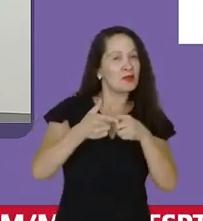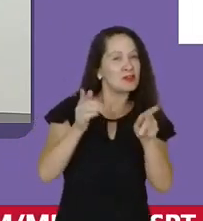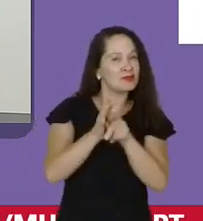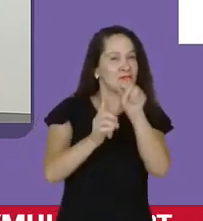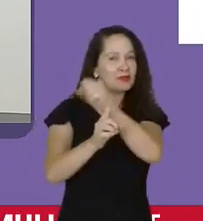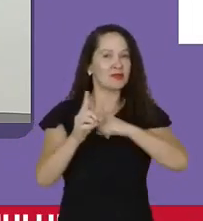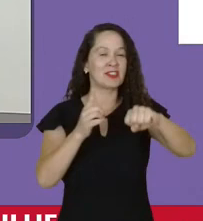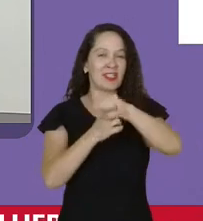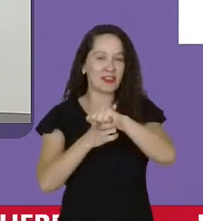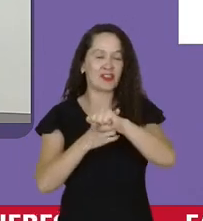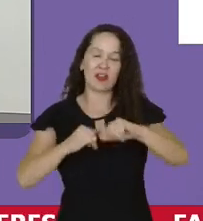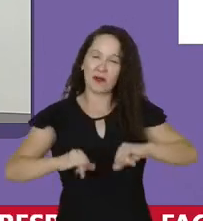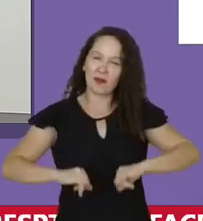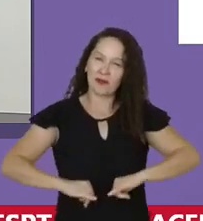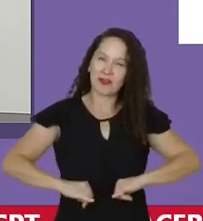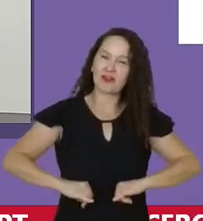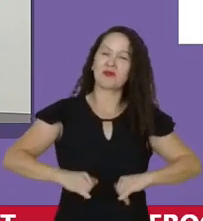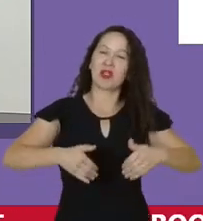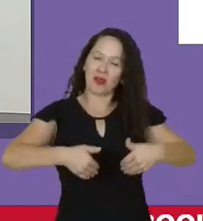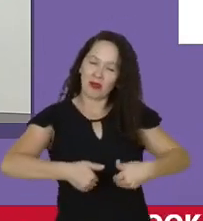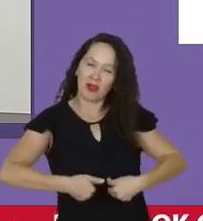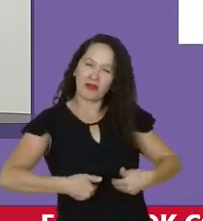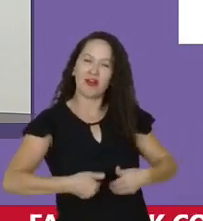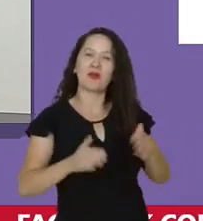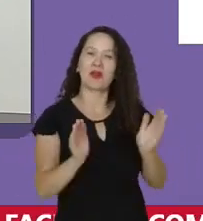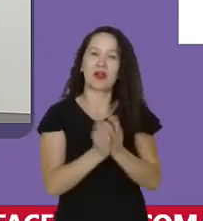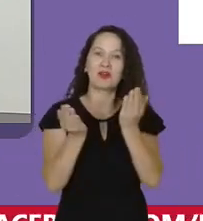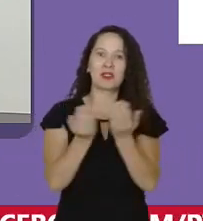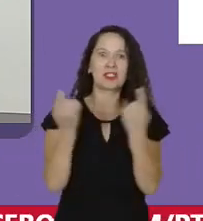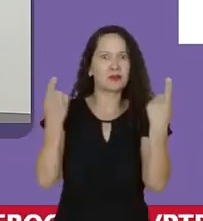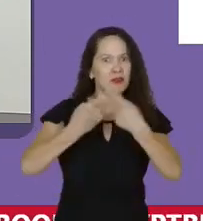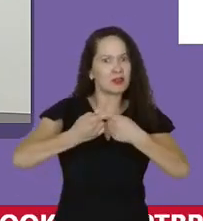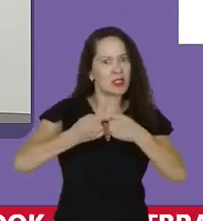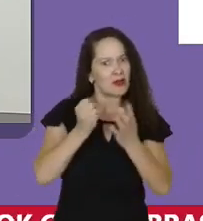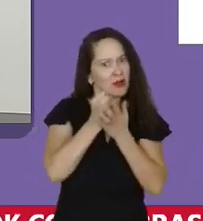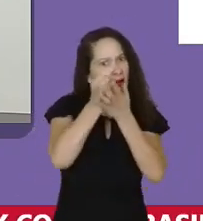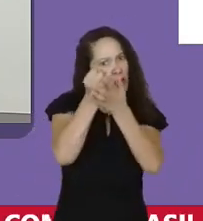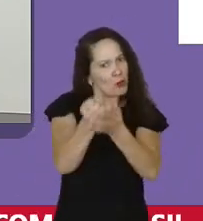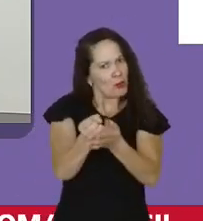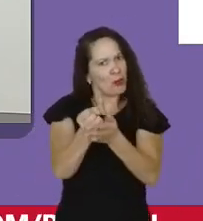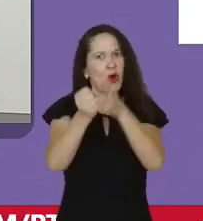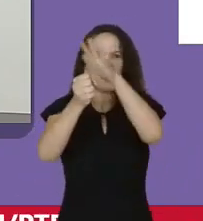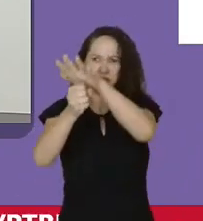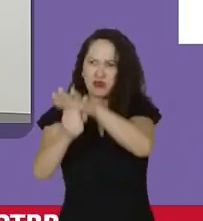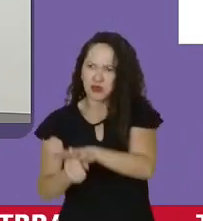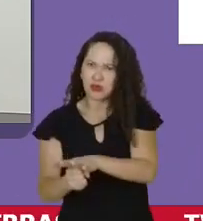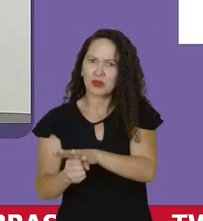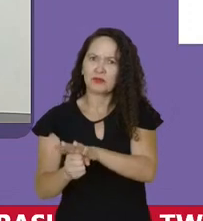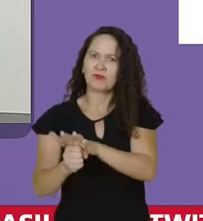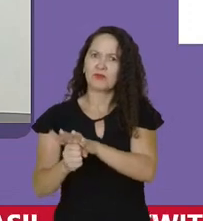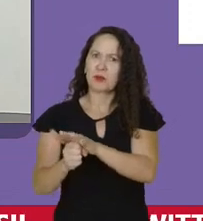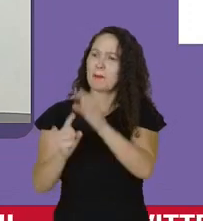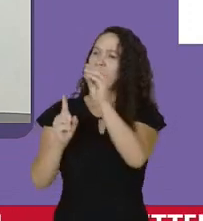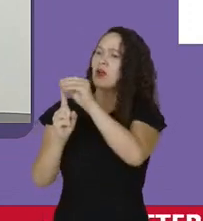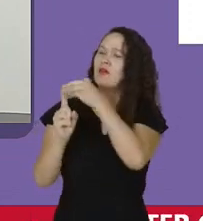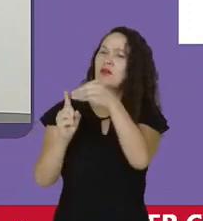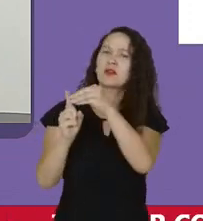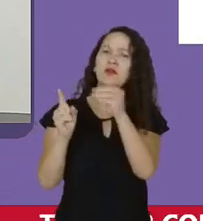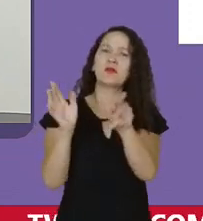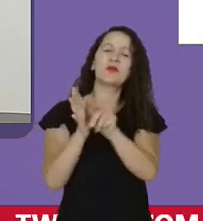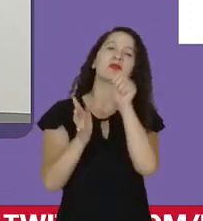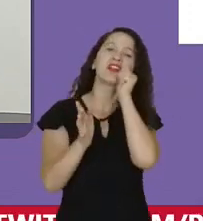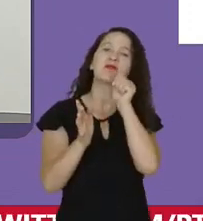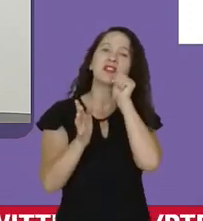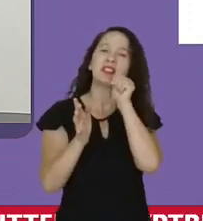sociedade. Pelo contrário, reforça nessas opressões, reforça a vulnerabilidade das